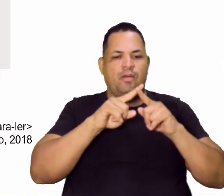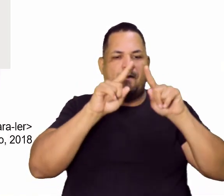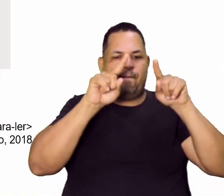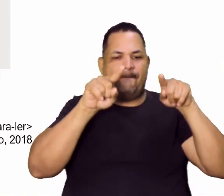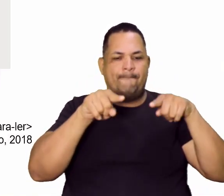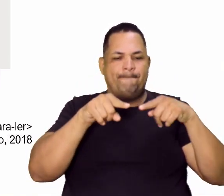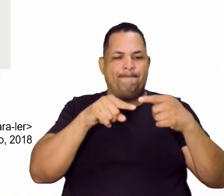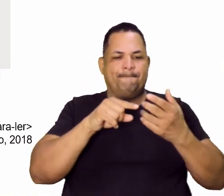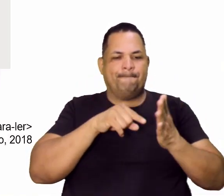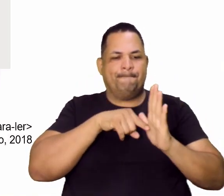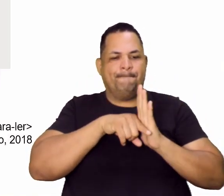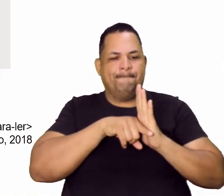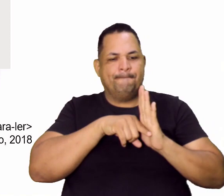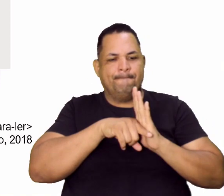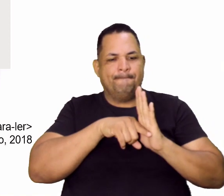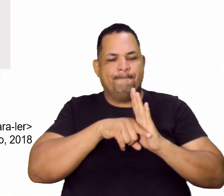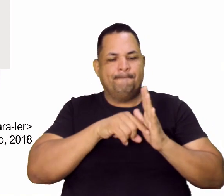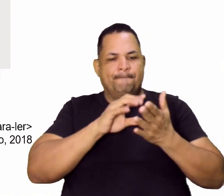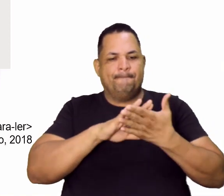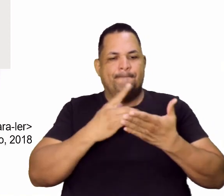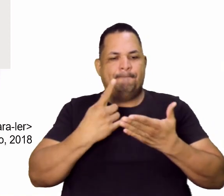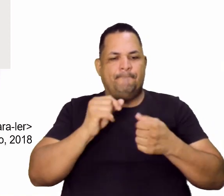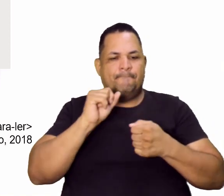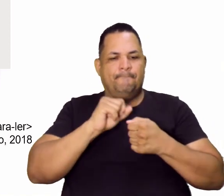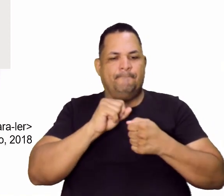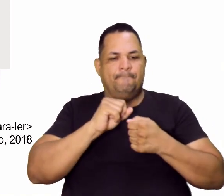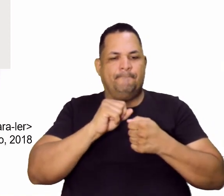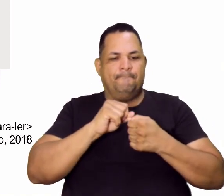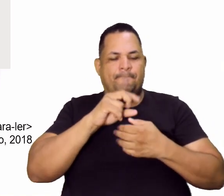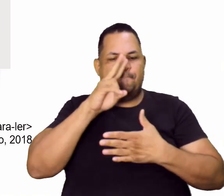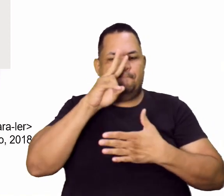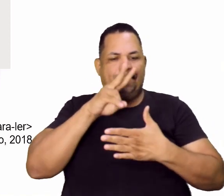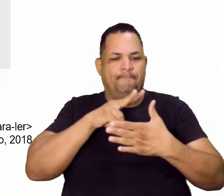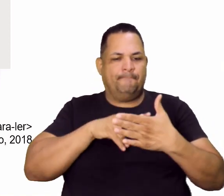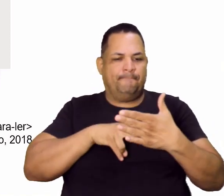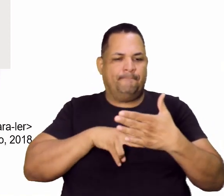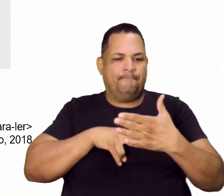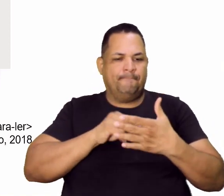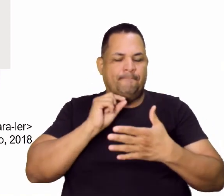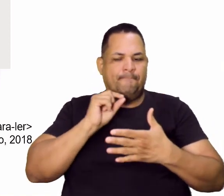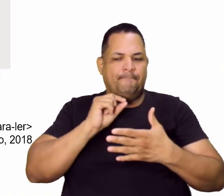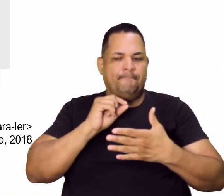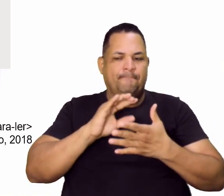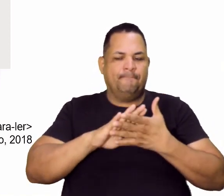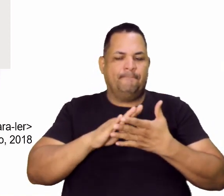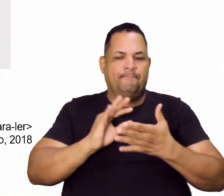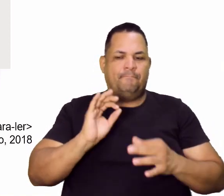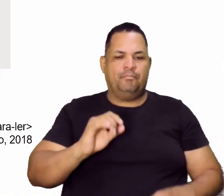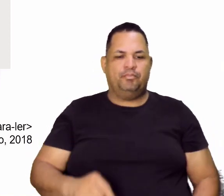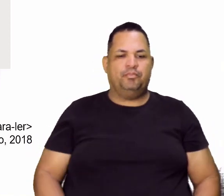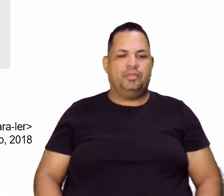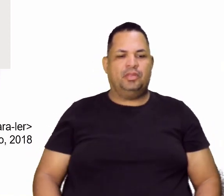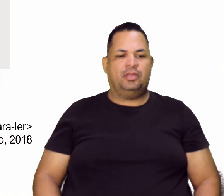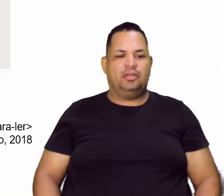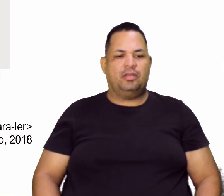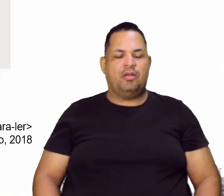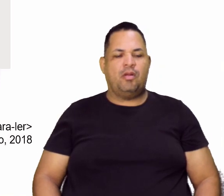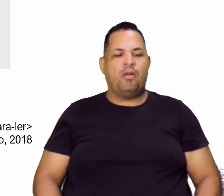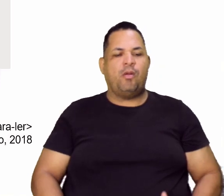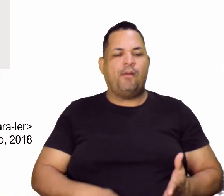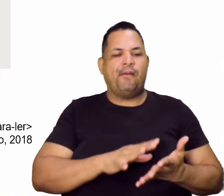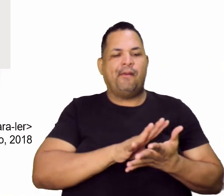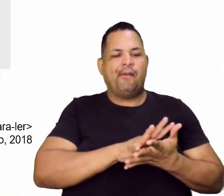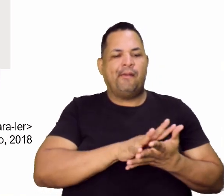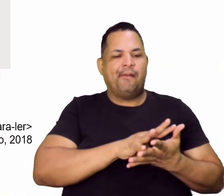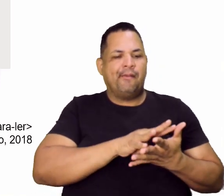obra, analisar, ou seja, fazer uma leitura, né? Além do que só a imagem apresenta,